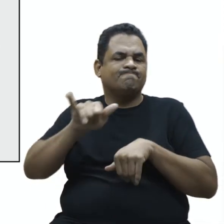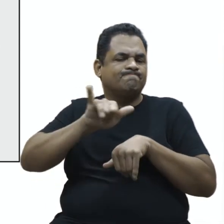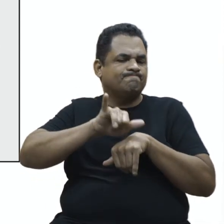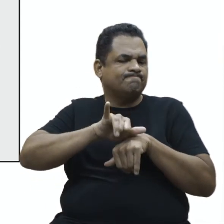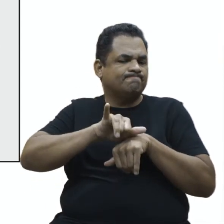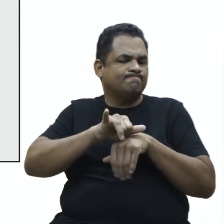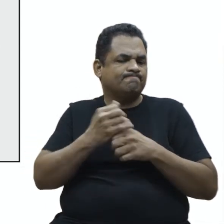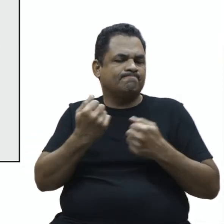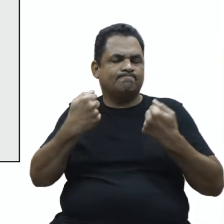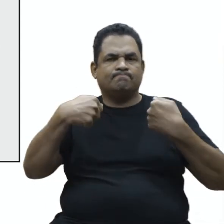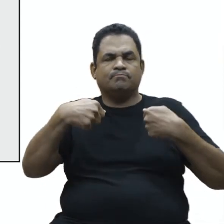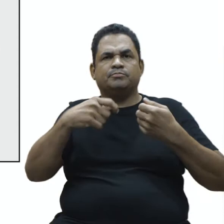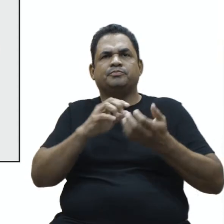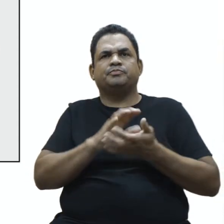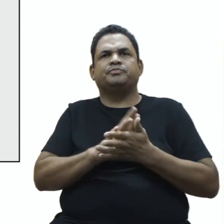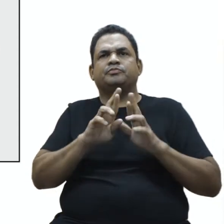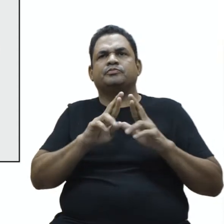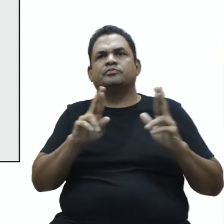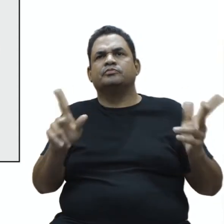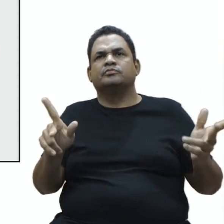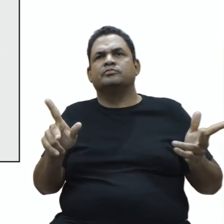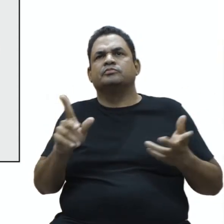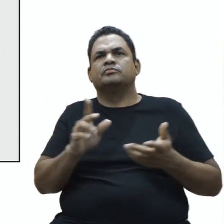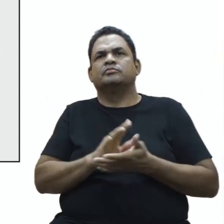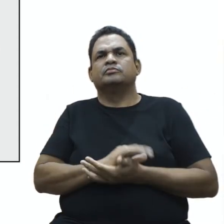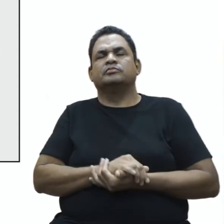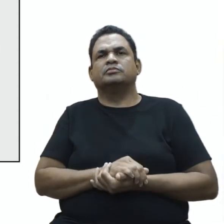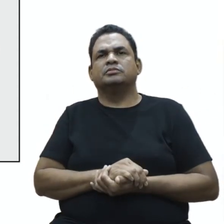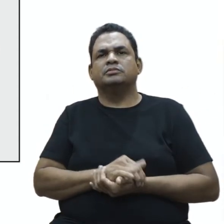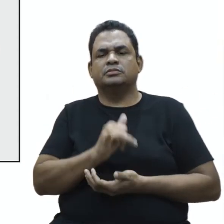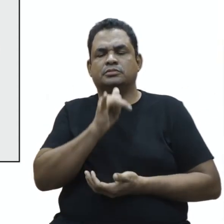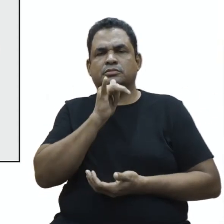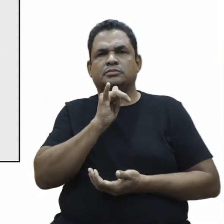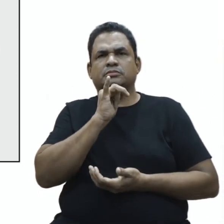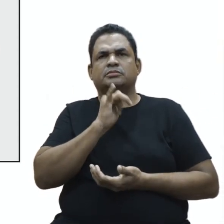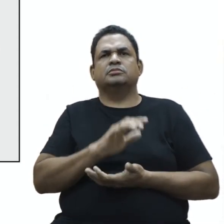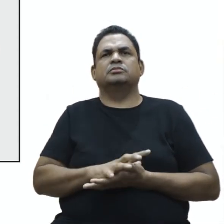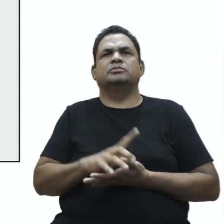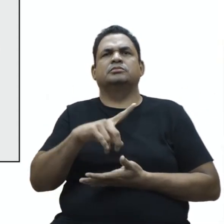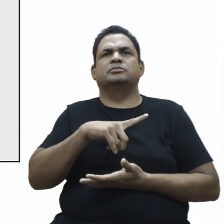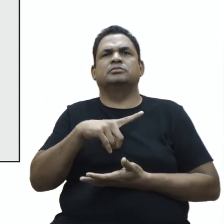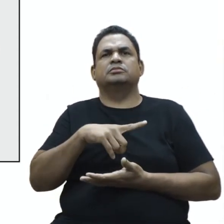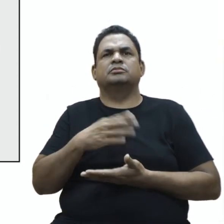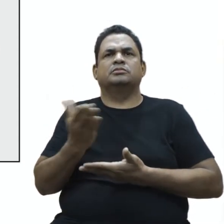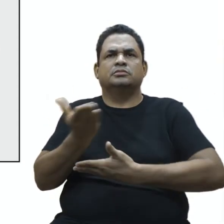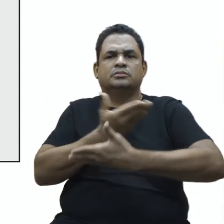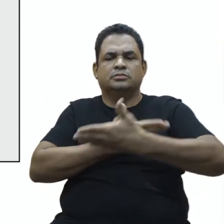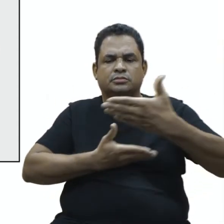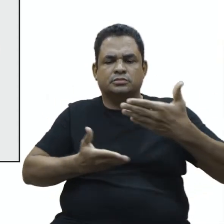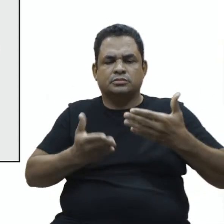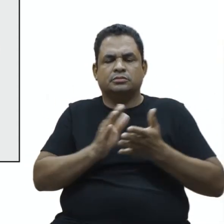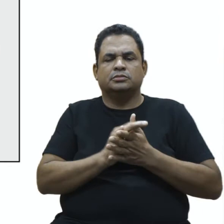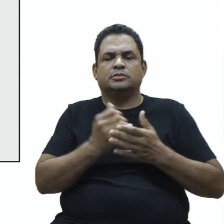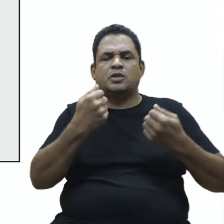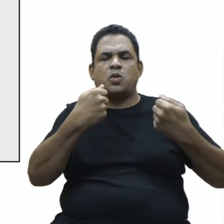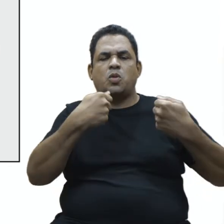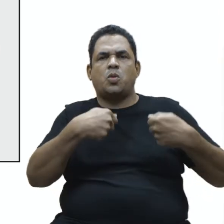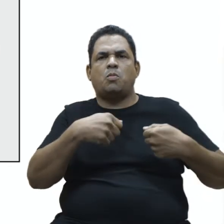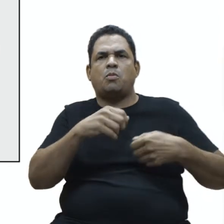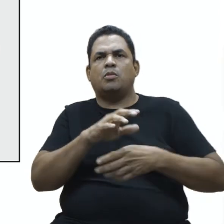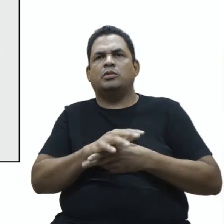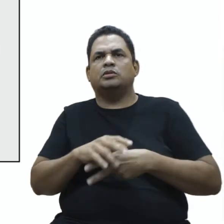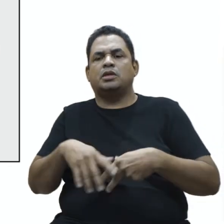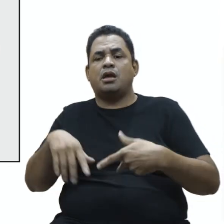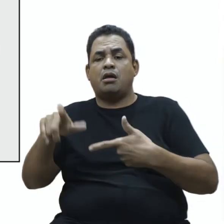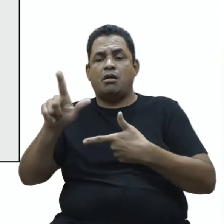né? E distingue aí algumas coisas. Por exemplo, há uma forte interação entre os poderes legislativo e